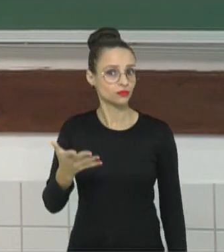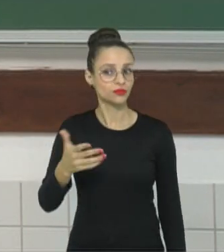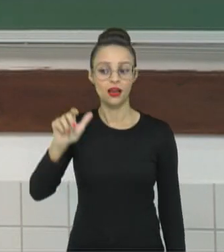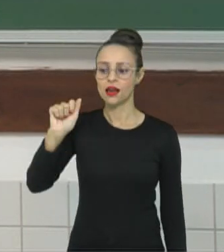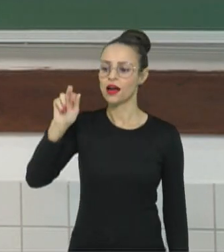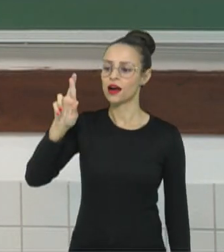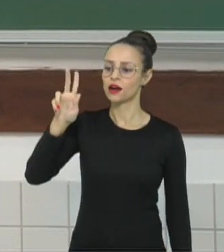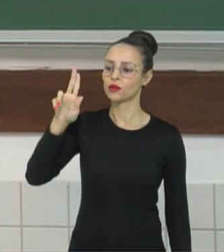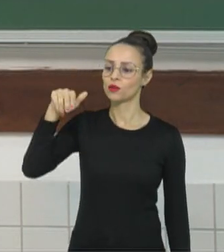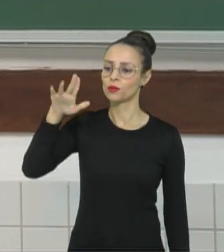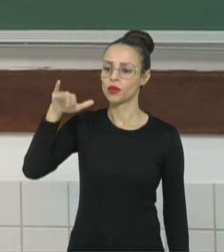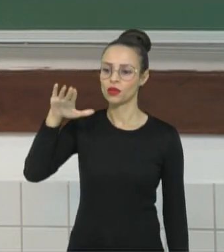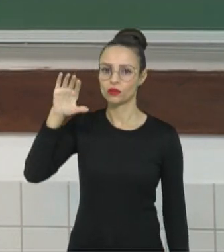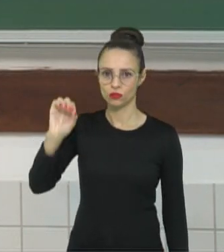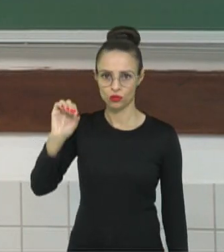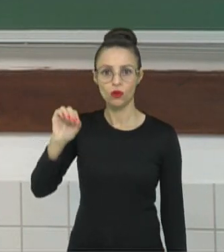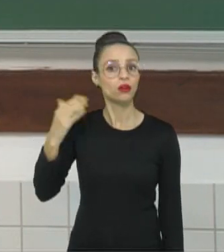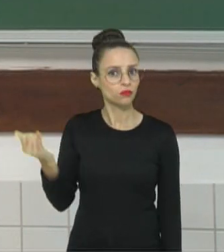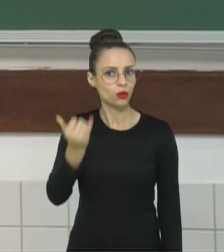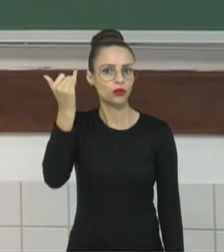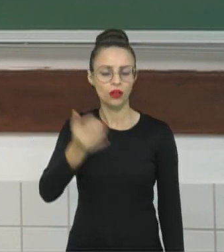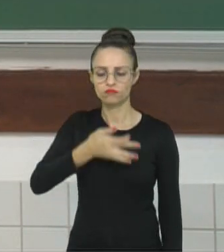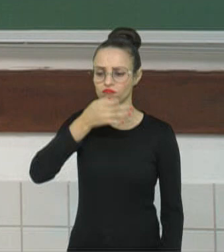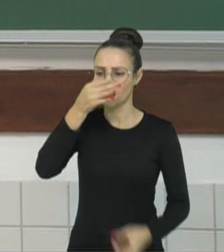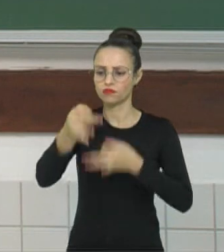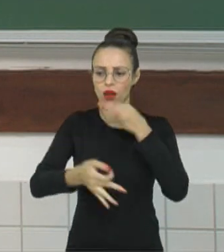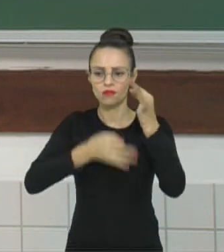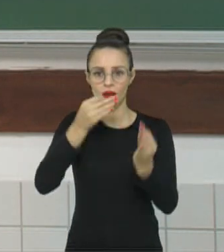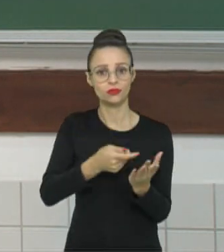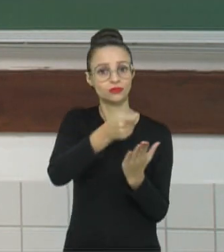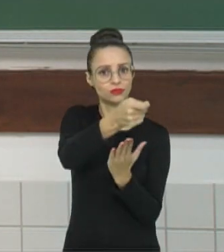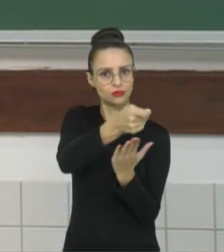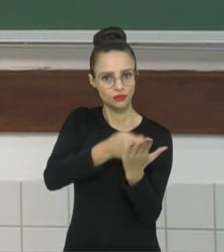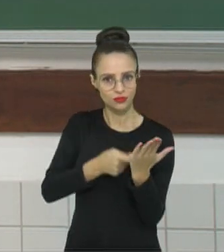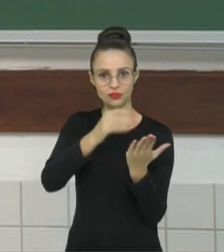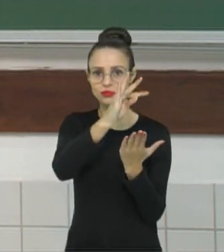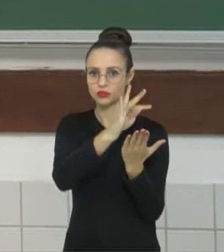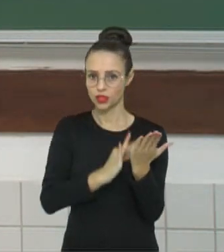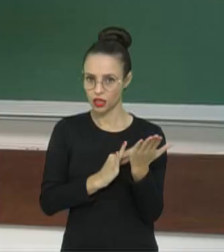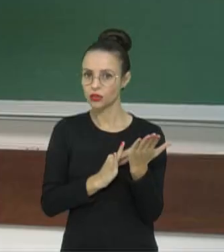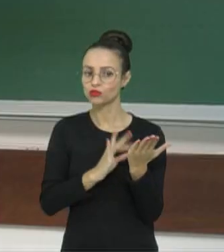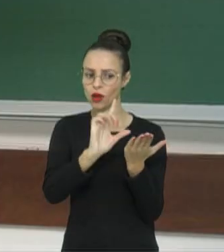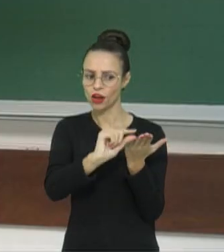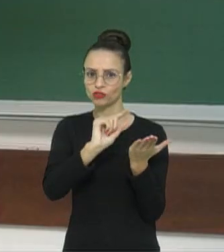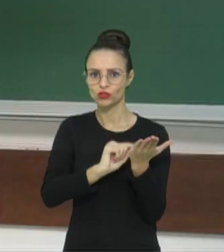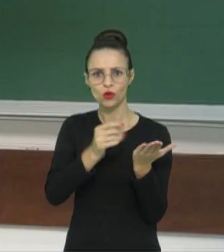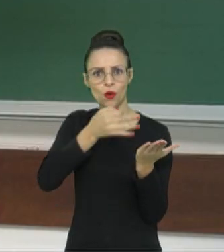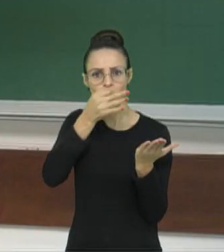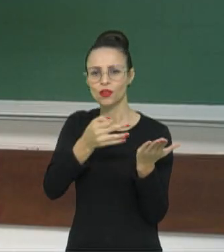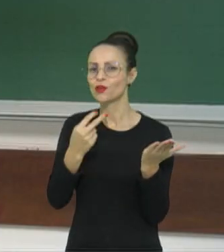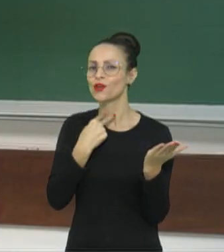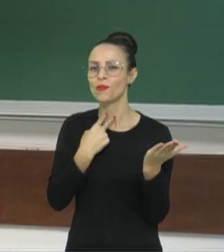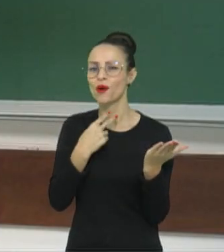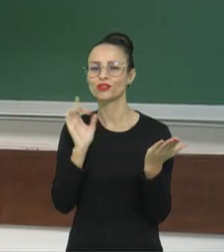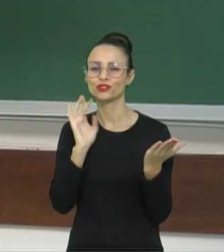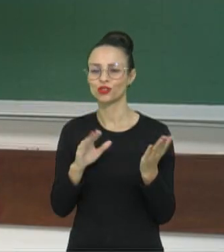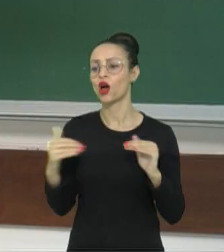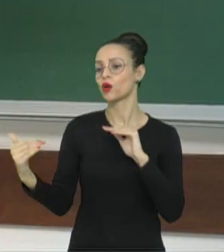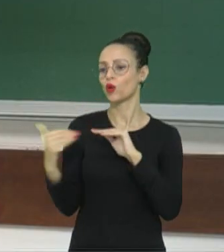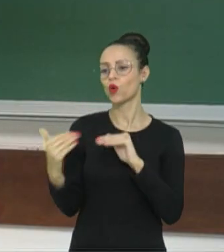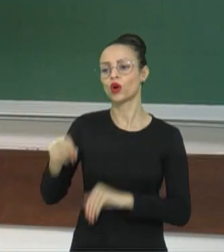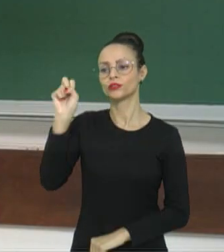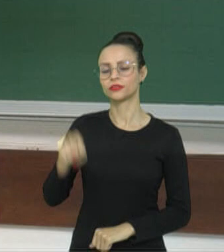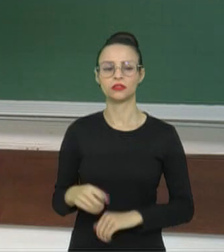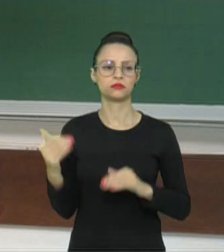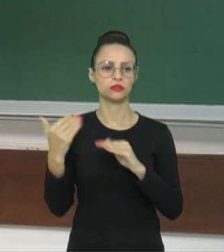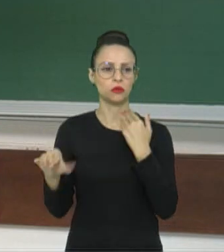argumentos são partes importantes dentro da construção do texto de artigo de opinião. Você não pode simplesmente concordar